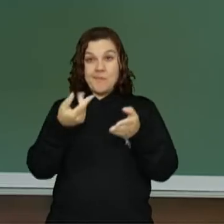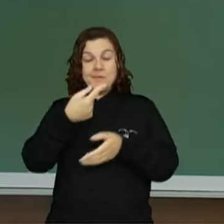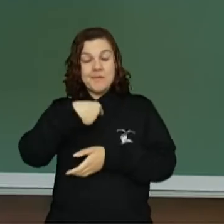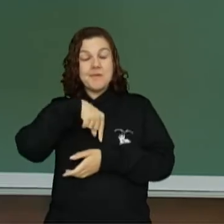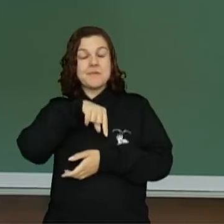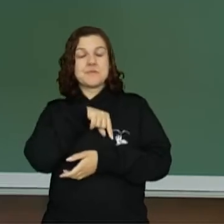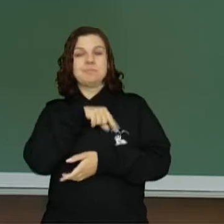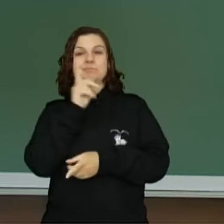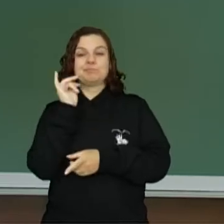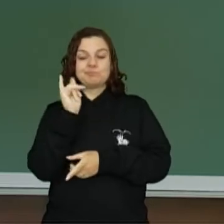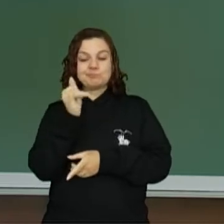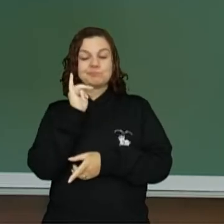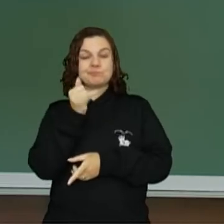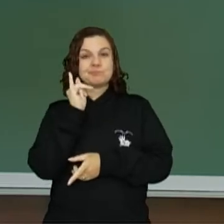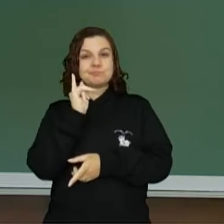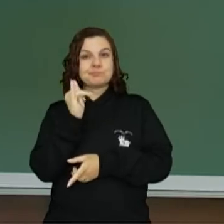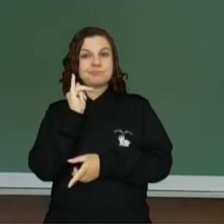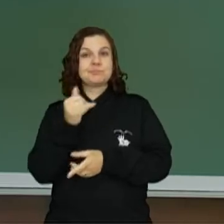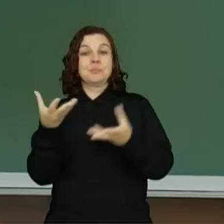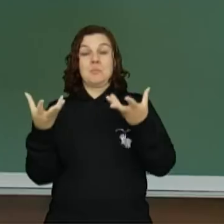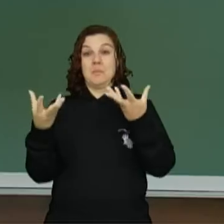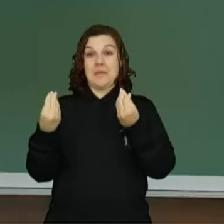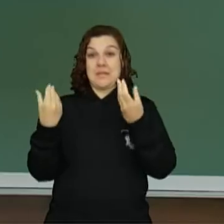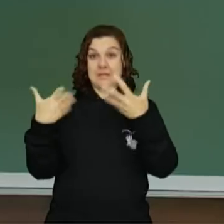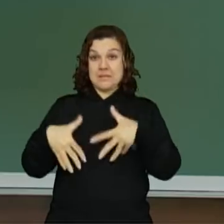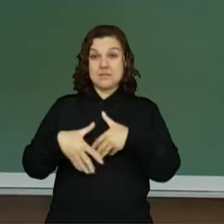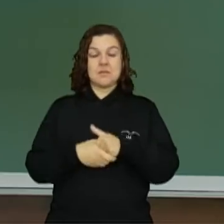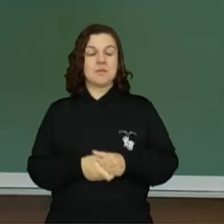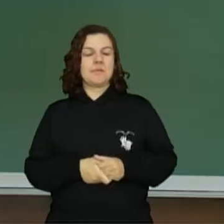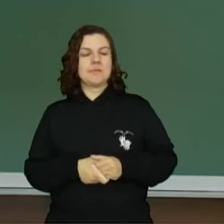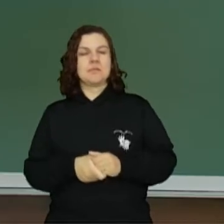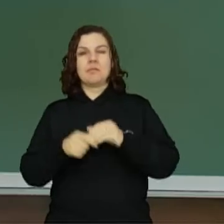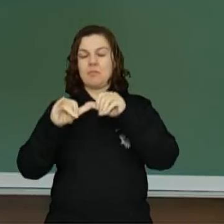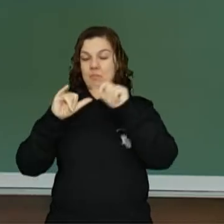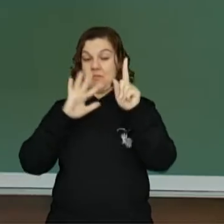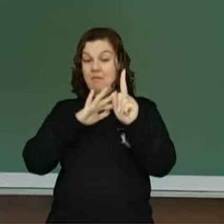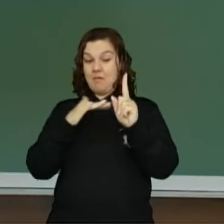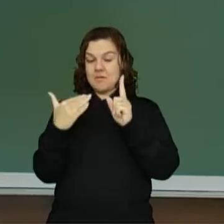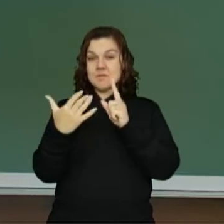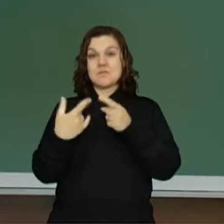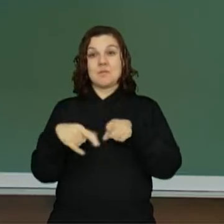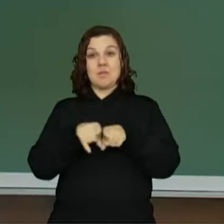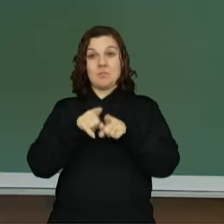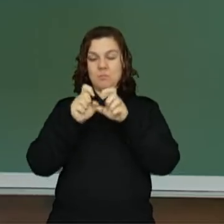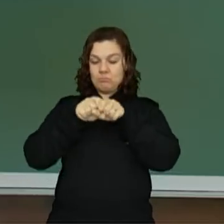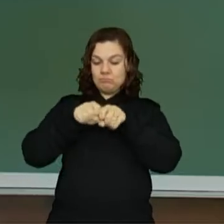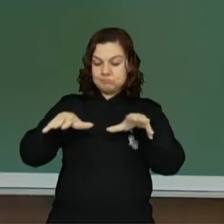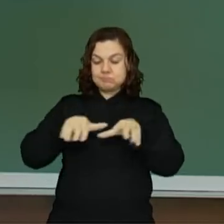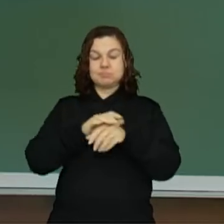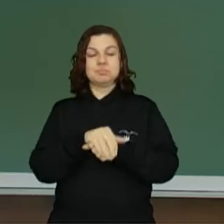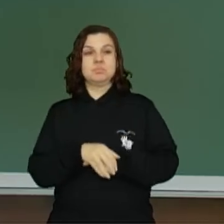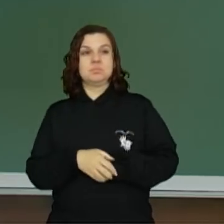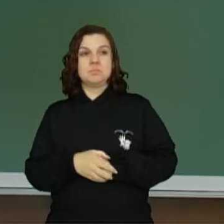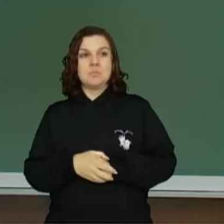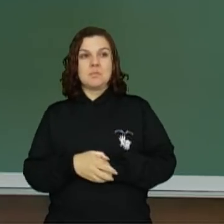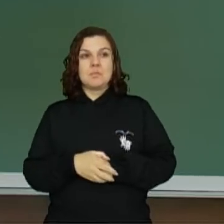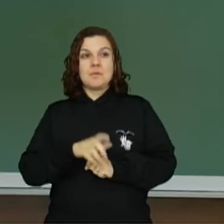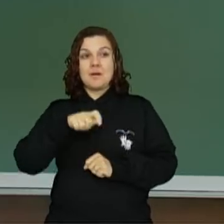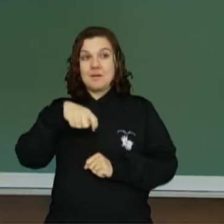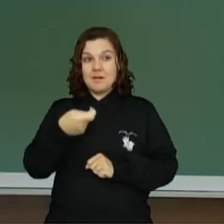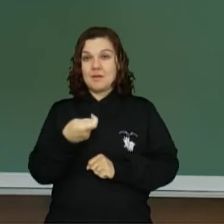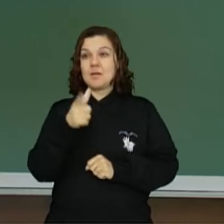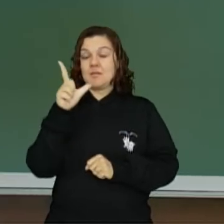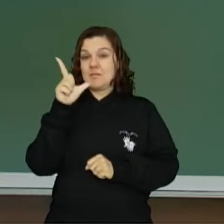nós temos falado muito e as mídias têm falado muito, estamos falando